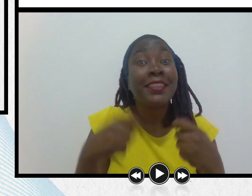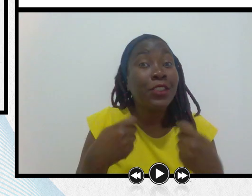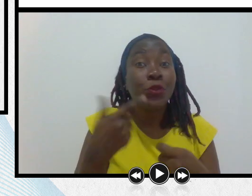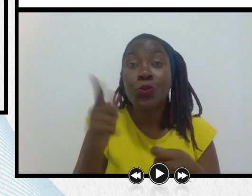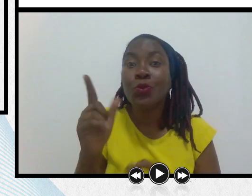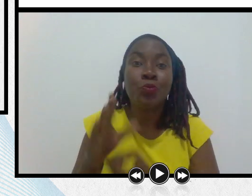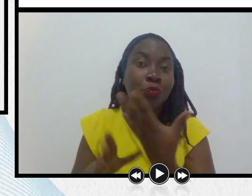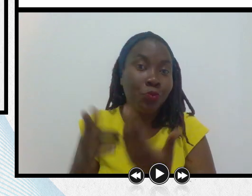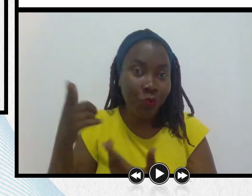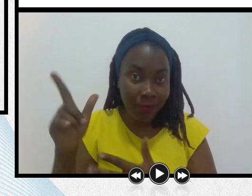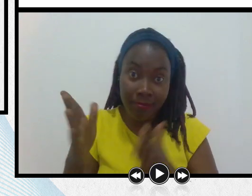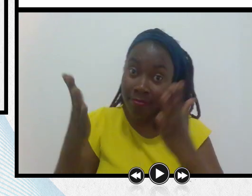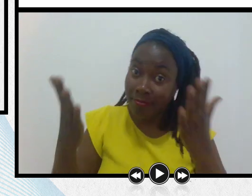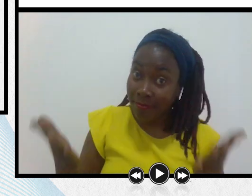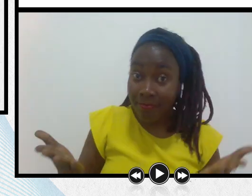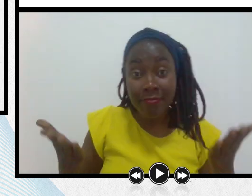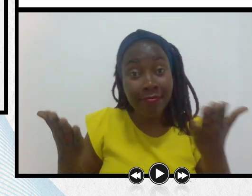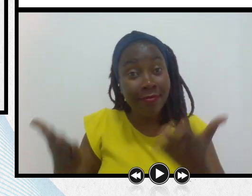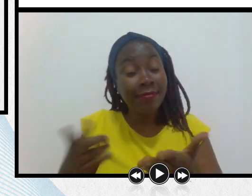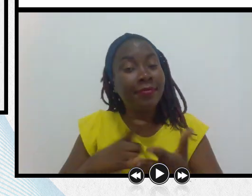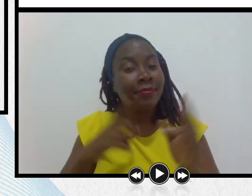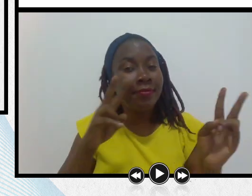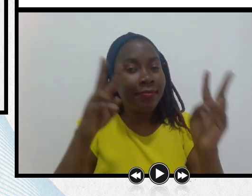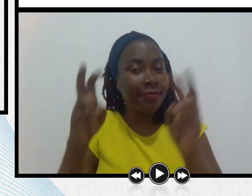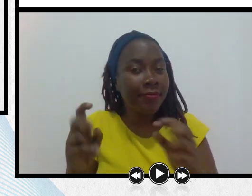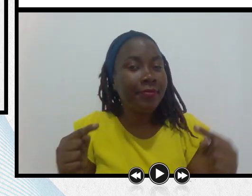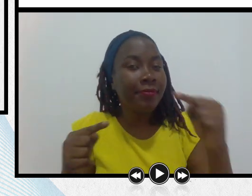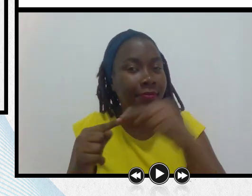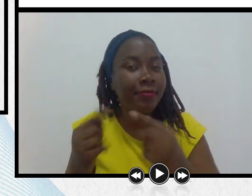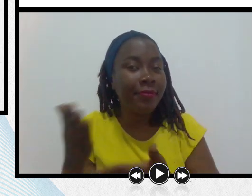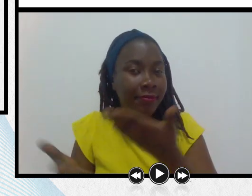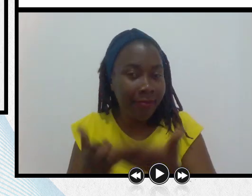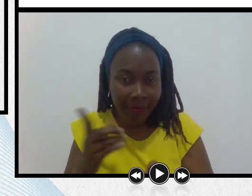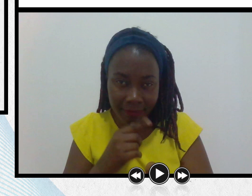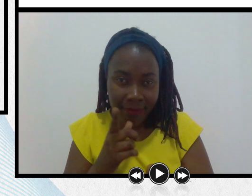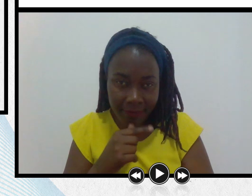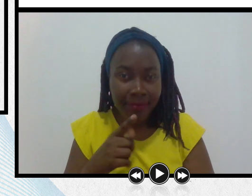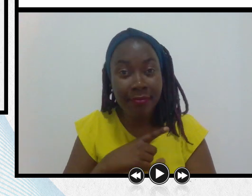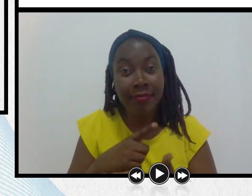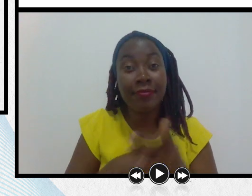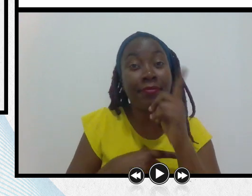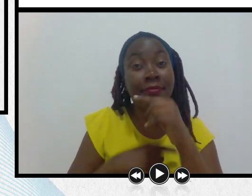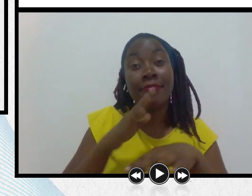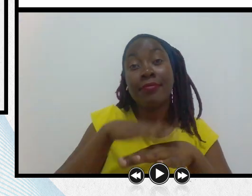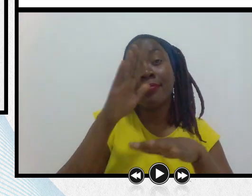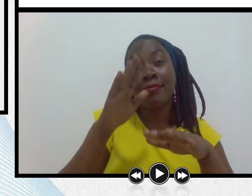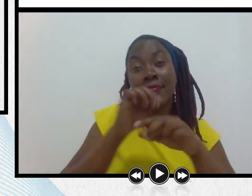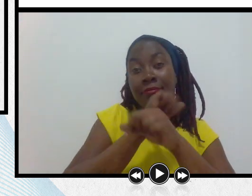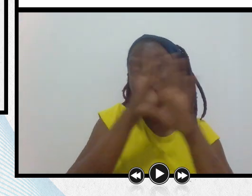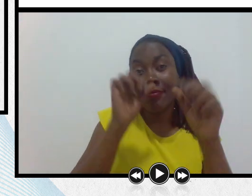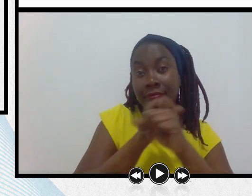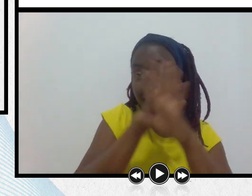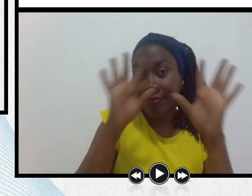tem outra fonte. Pois bem, e aí existe a questão, né, com relação ao tratamento de água. Existem as águas que são mais